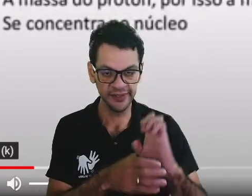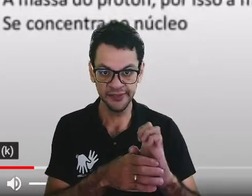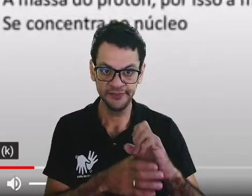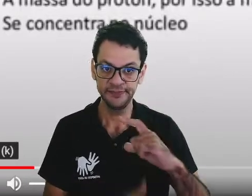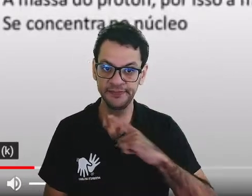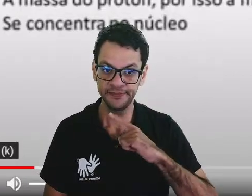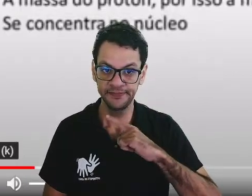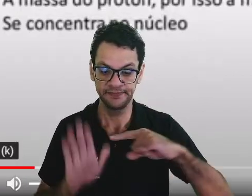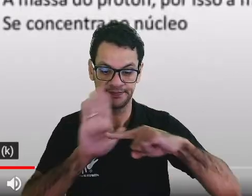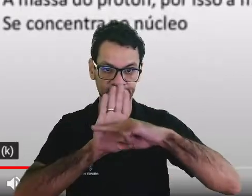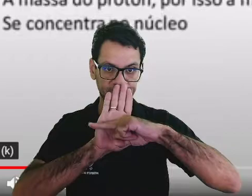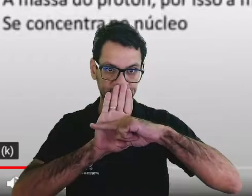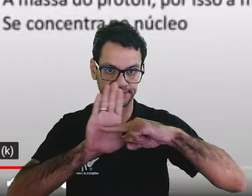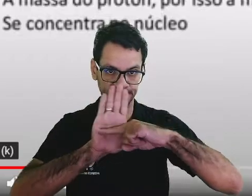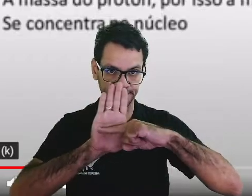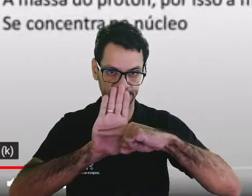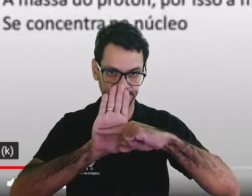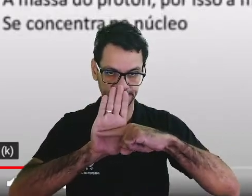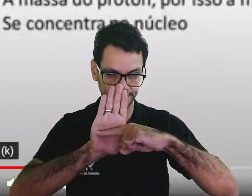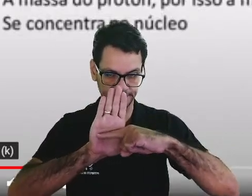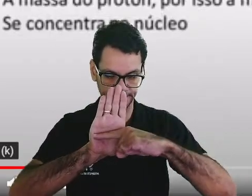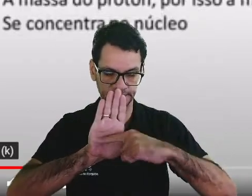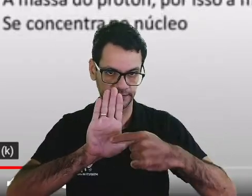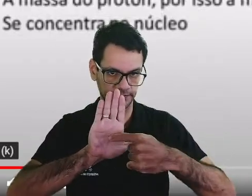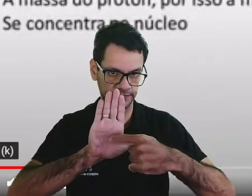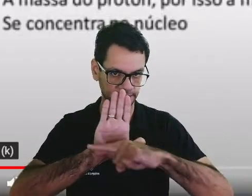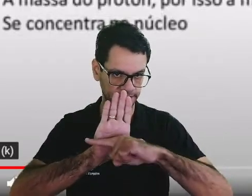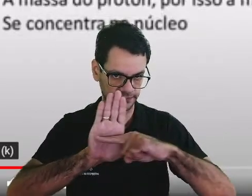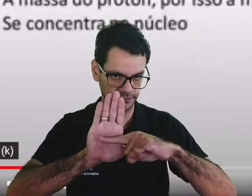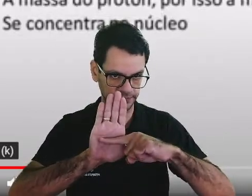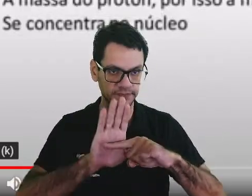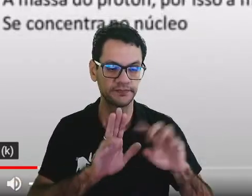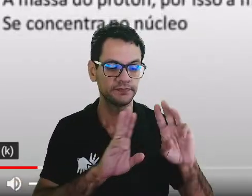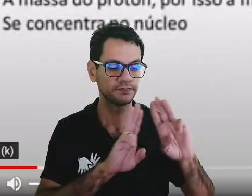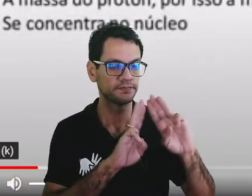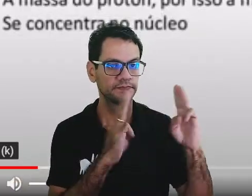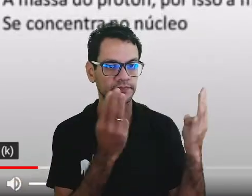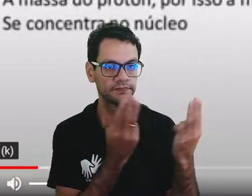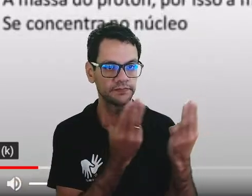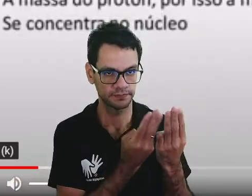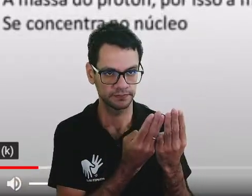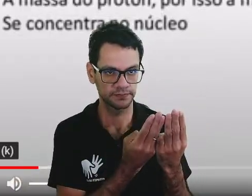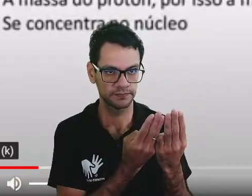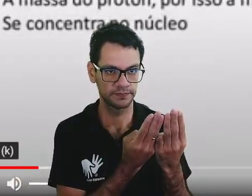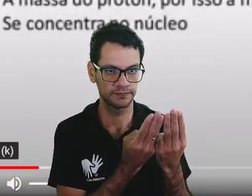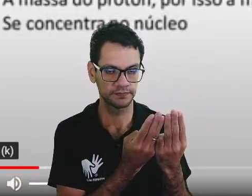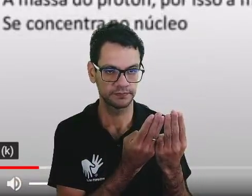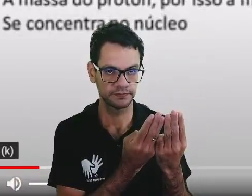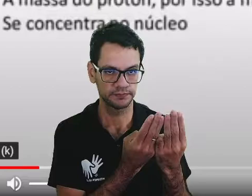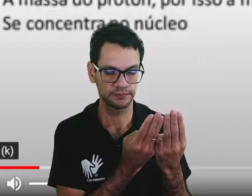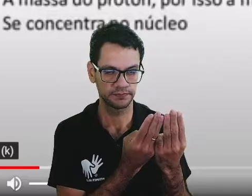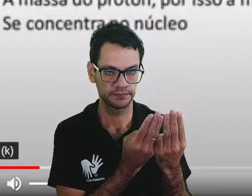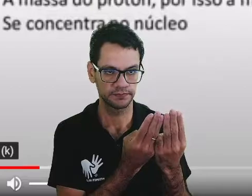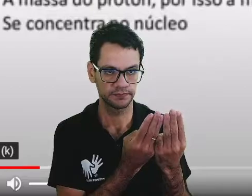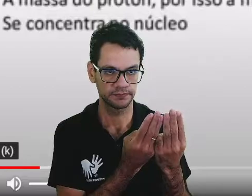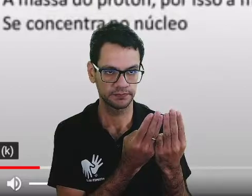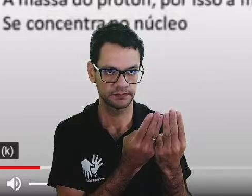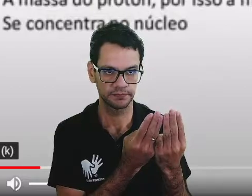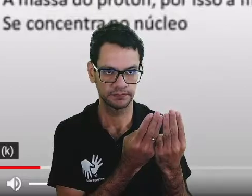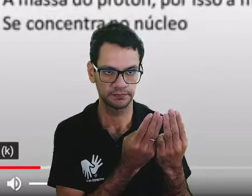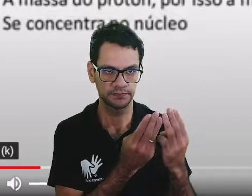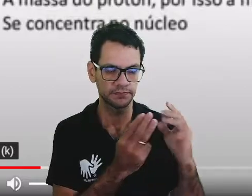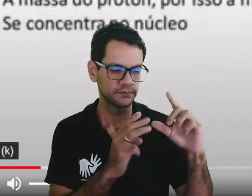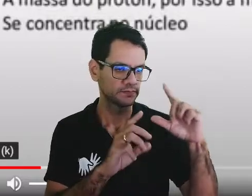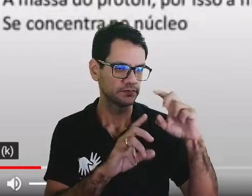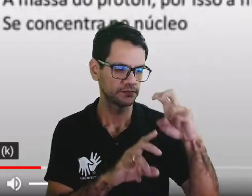então, carga negativa, a gente já viu, e a massa dele, em relação ao próton, é muito menor,